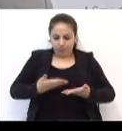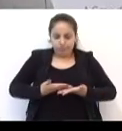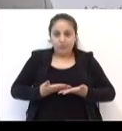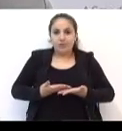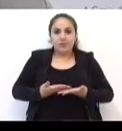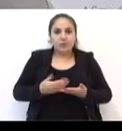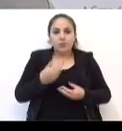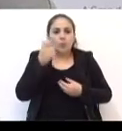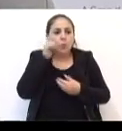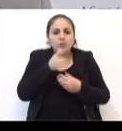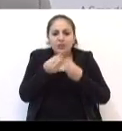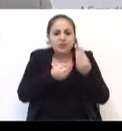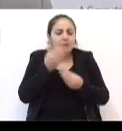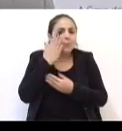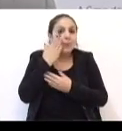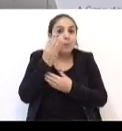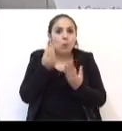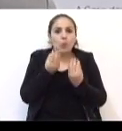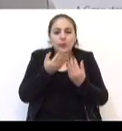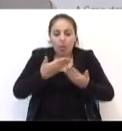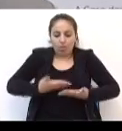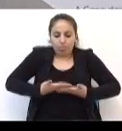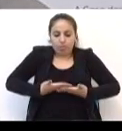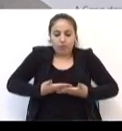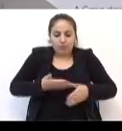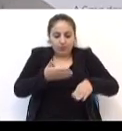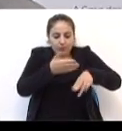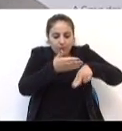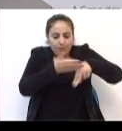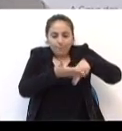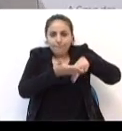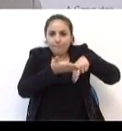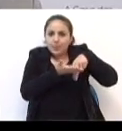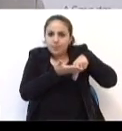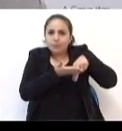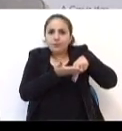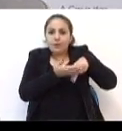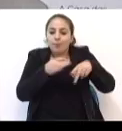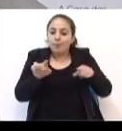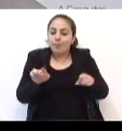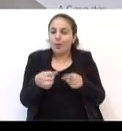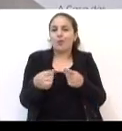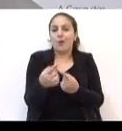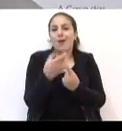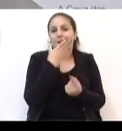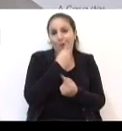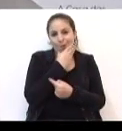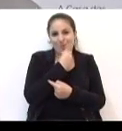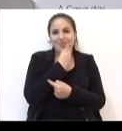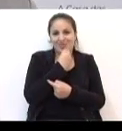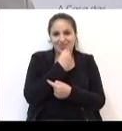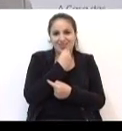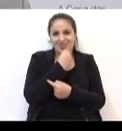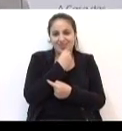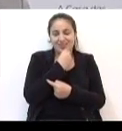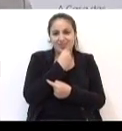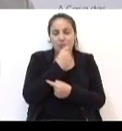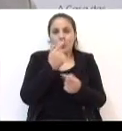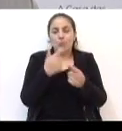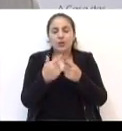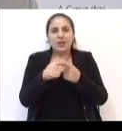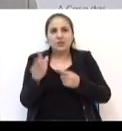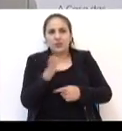está usando. É muito curta a roupa. Então isso provoca, assim, no meio de alguém que